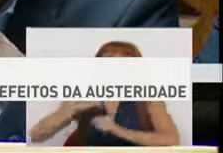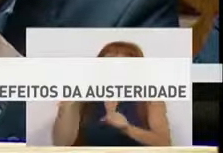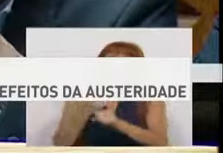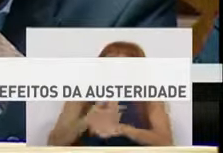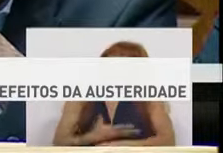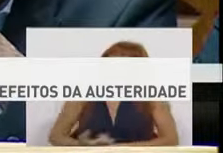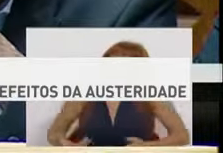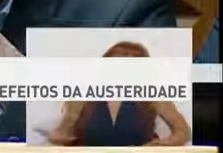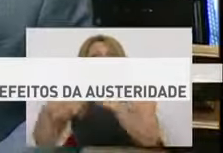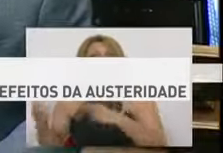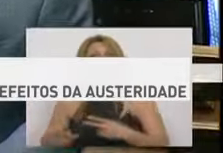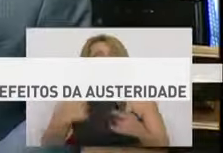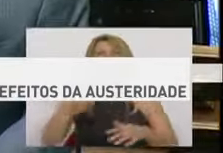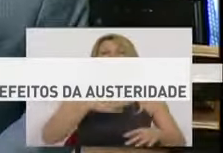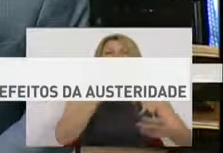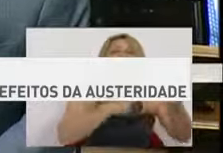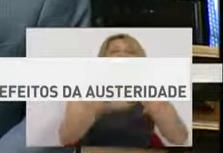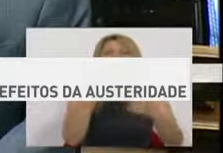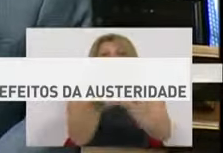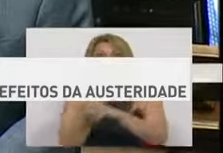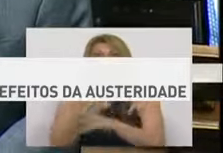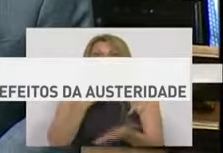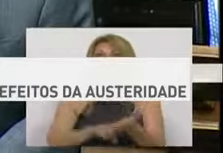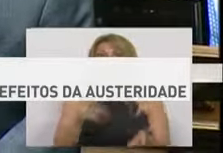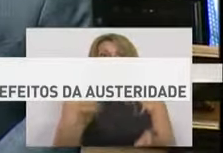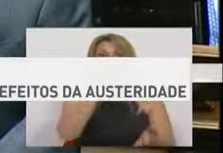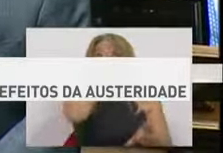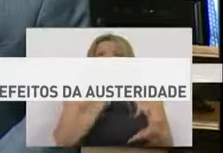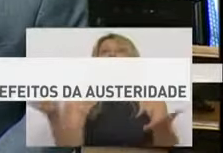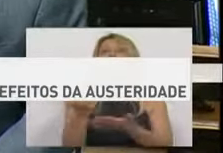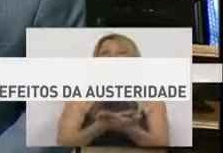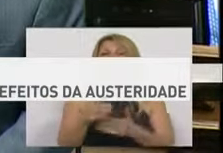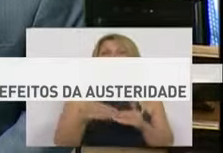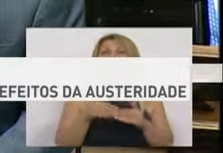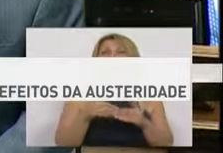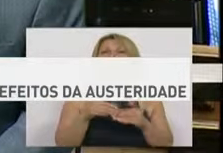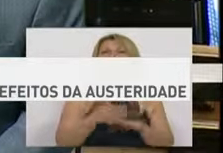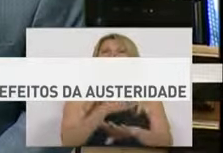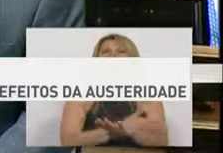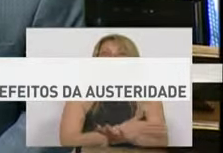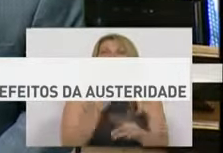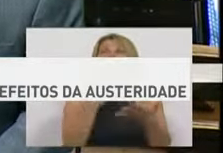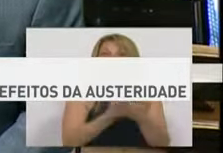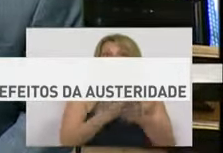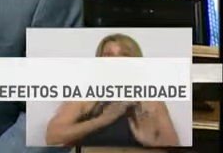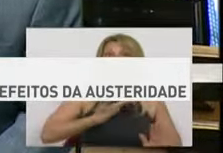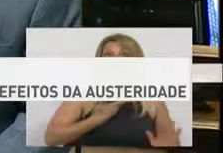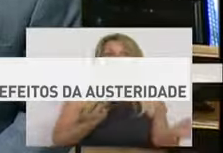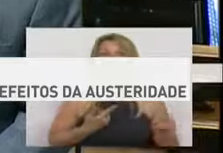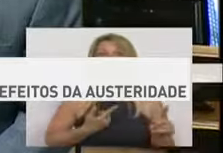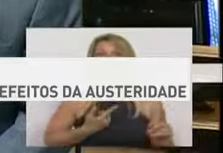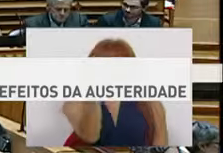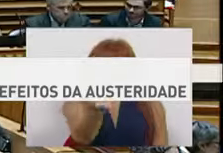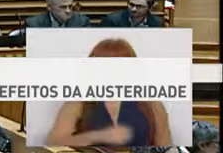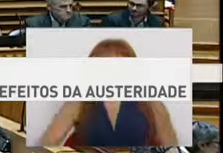levantarem muitas dúvidas. É ou não verdade que o Estado vai negociar previamente a dívida? É ou não verdade que o